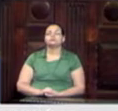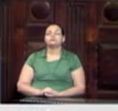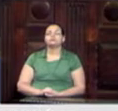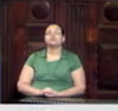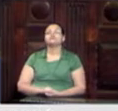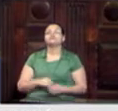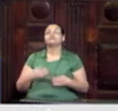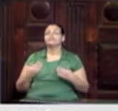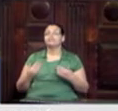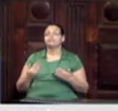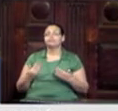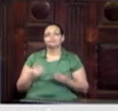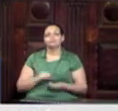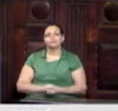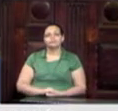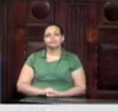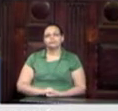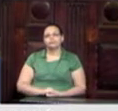E